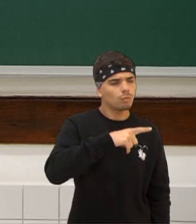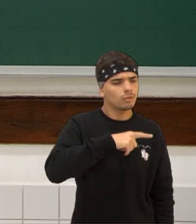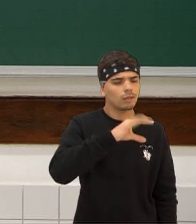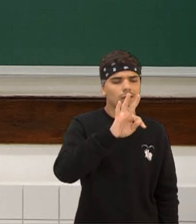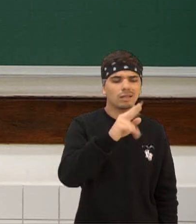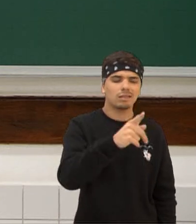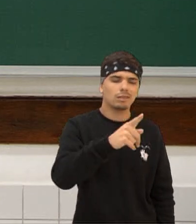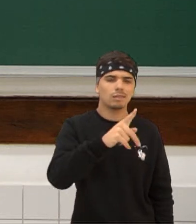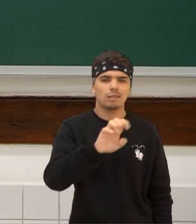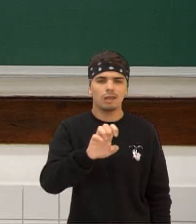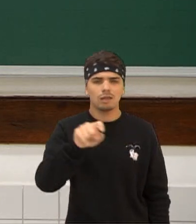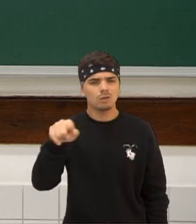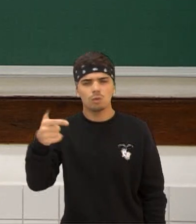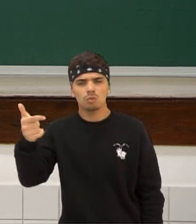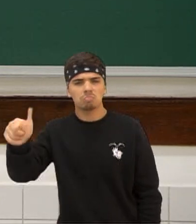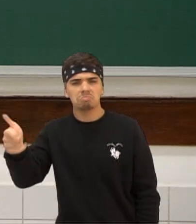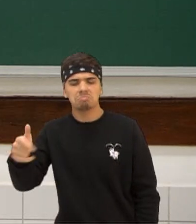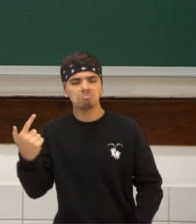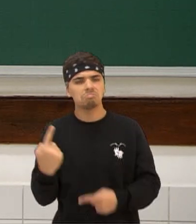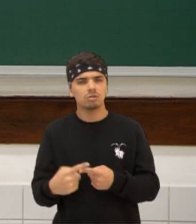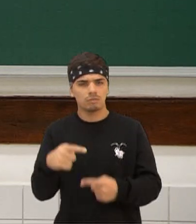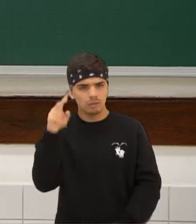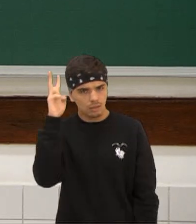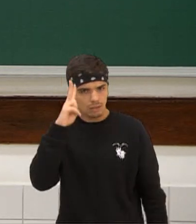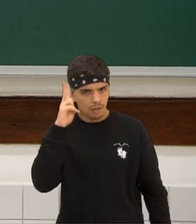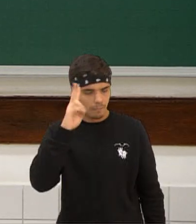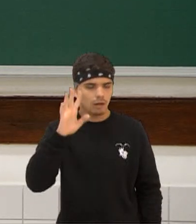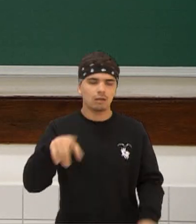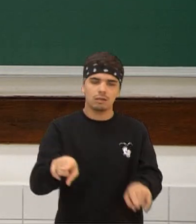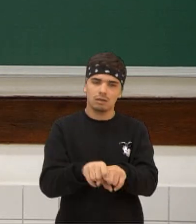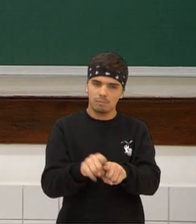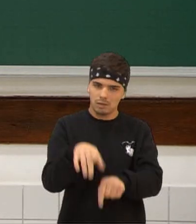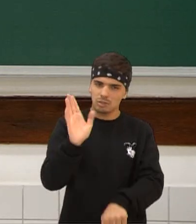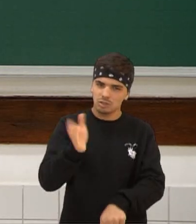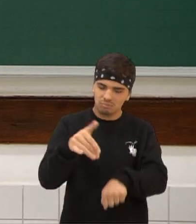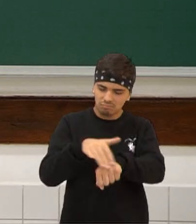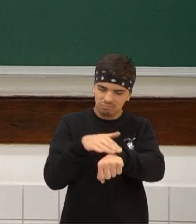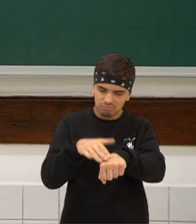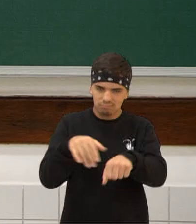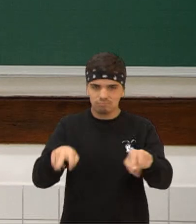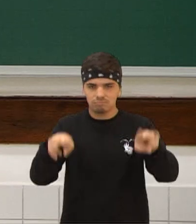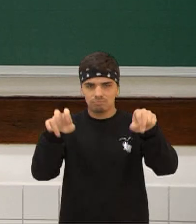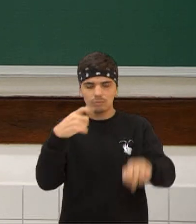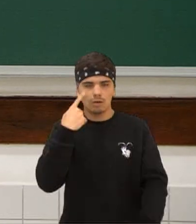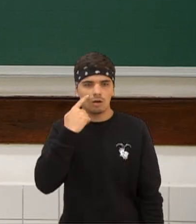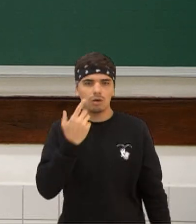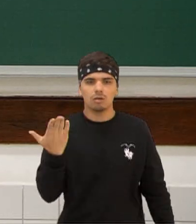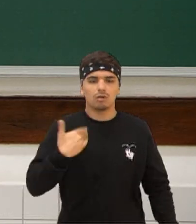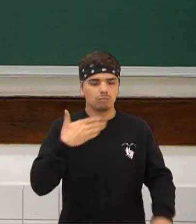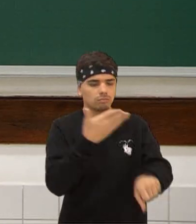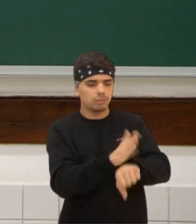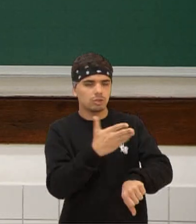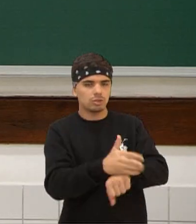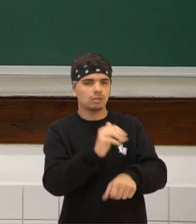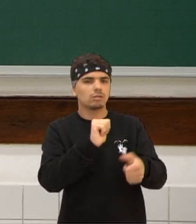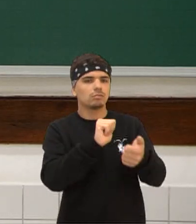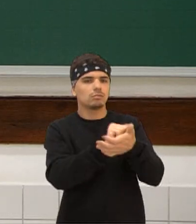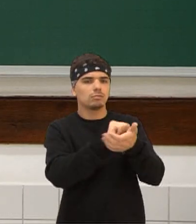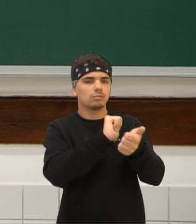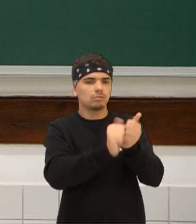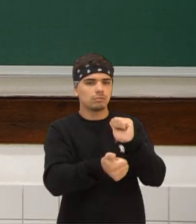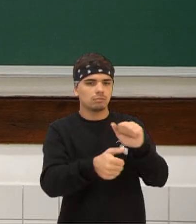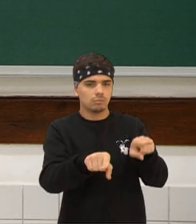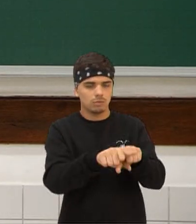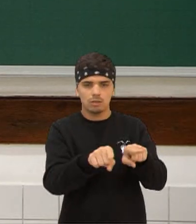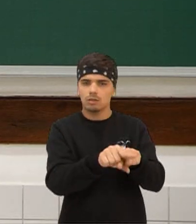naquele na letra c tem lembra disso nós já falamos sobre isso também certo então aqui ó quando eu estou praticando algum esporte eu